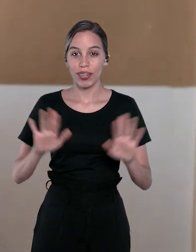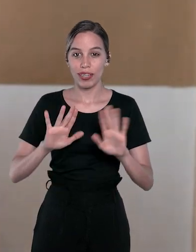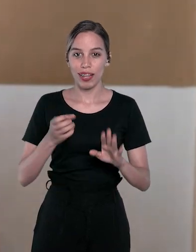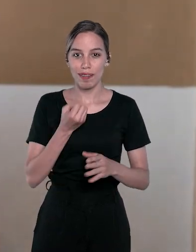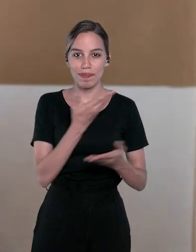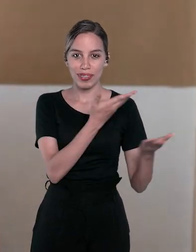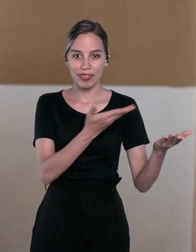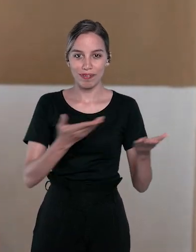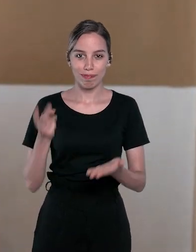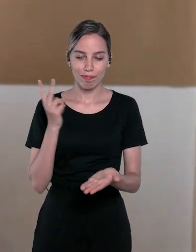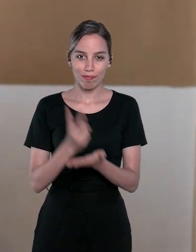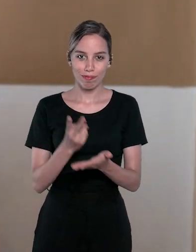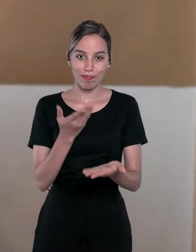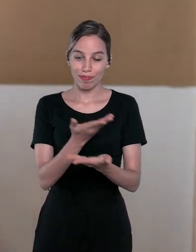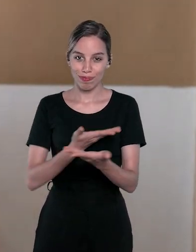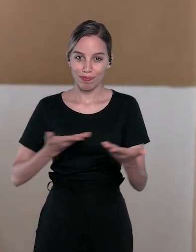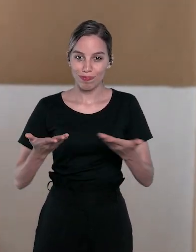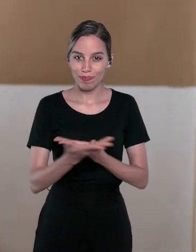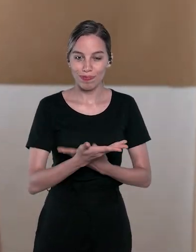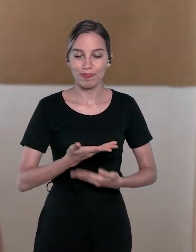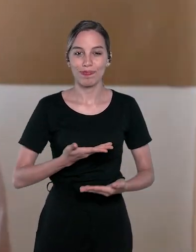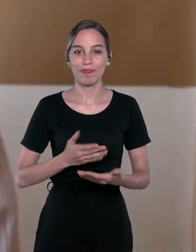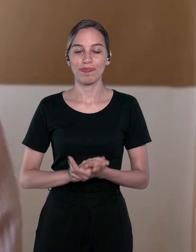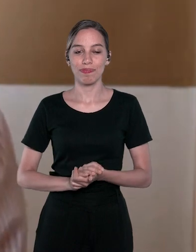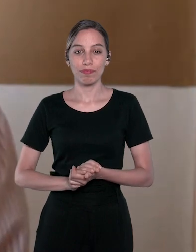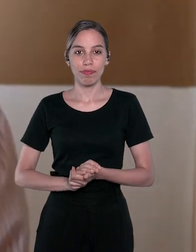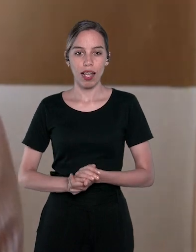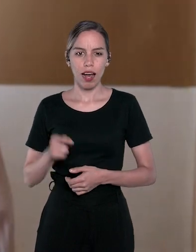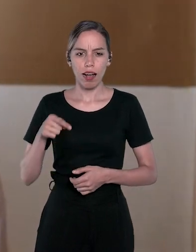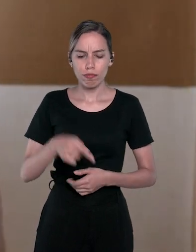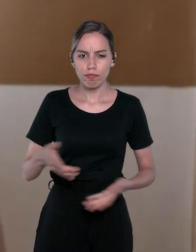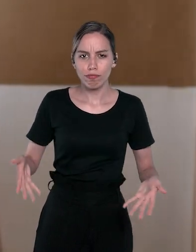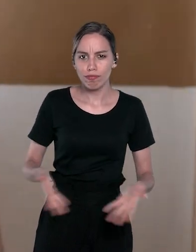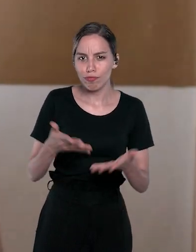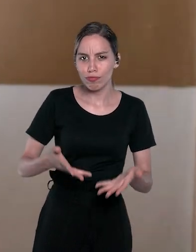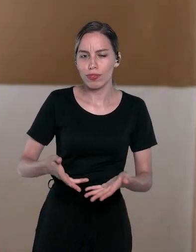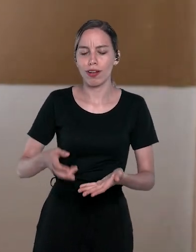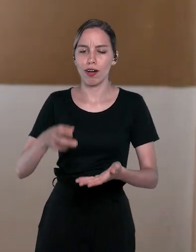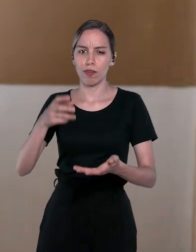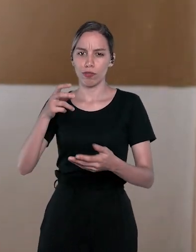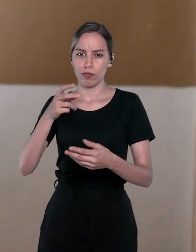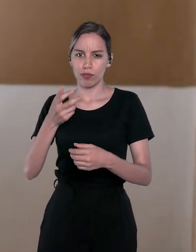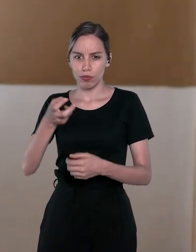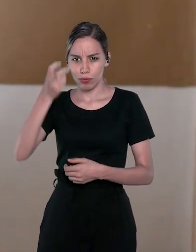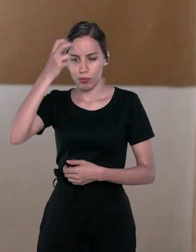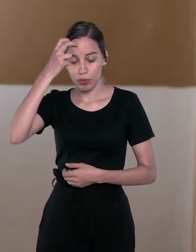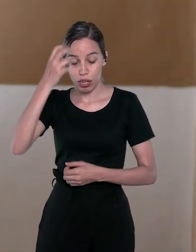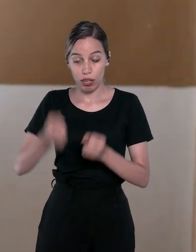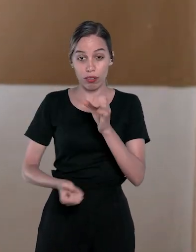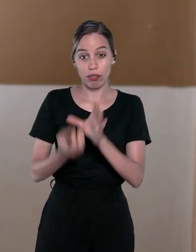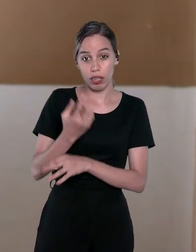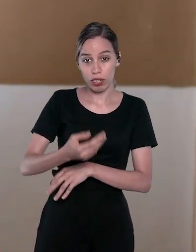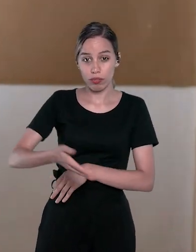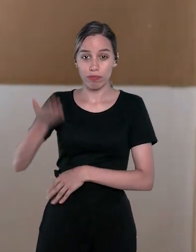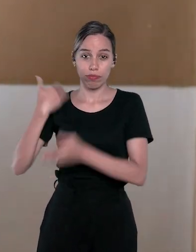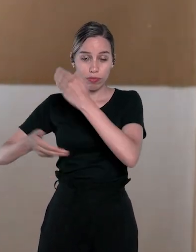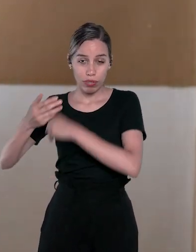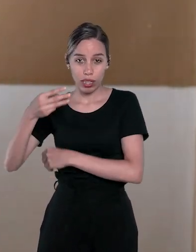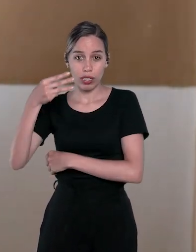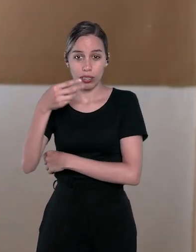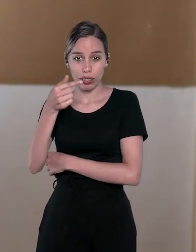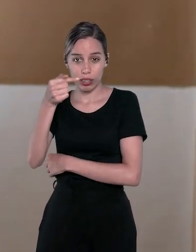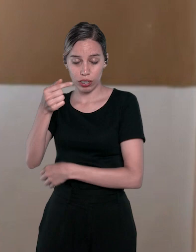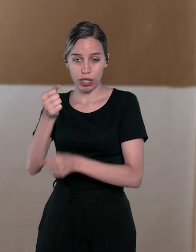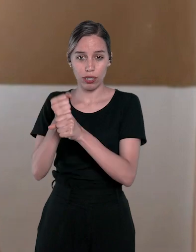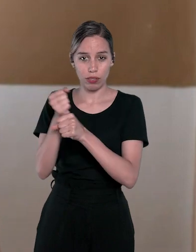Olá, bem-vindos ao Sempre um Papo, este projeto de incentivo ao hábito da leitura, criado há 37 anos pelo jornalista